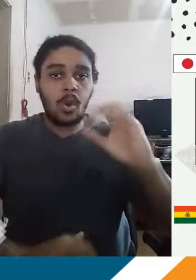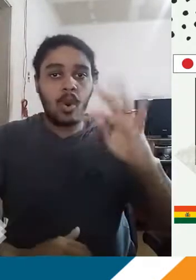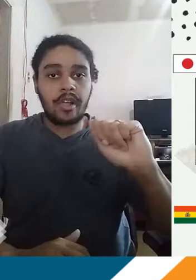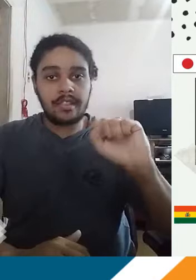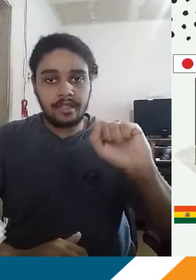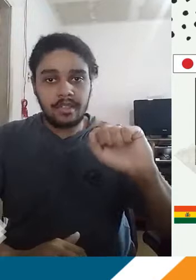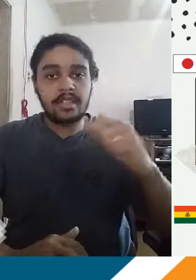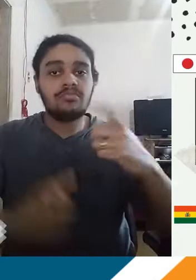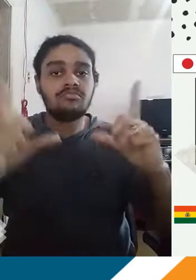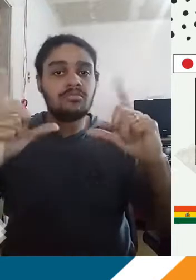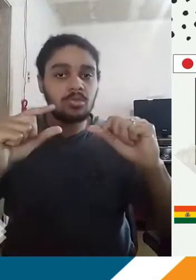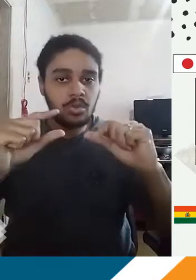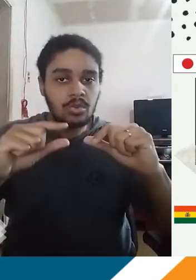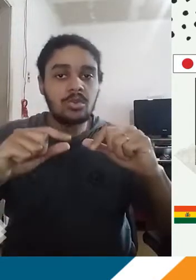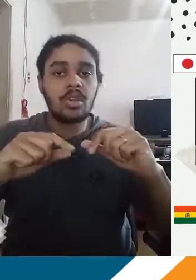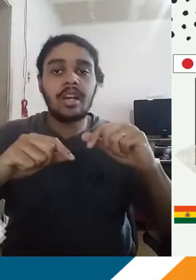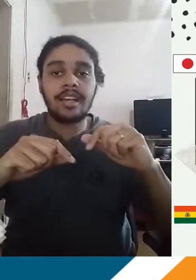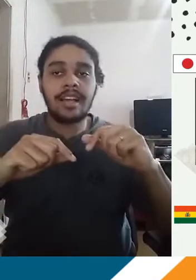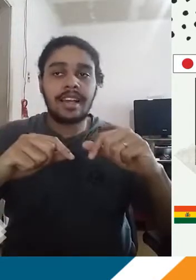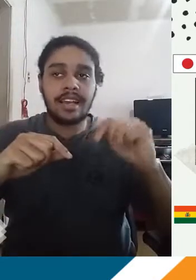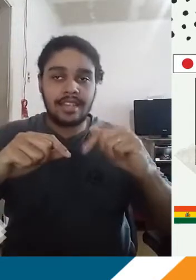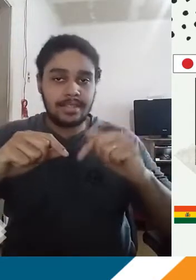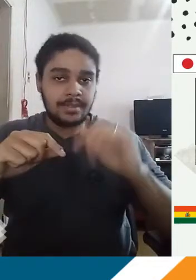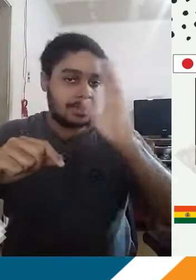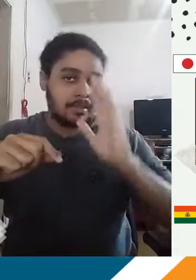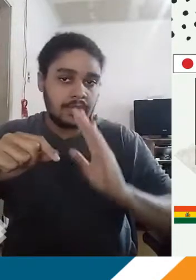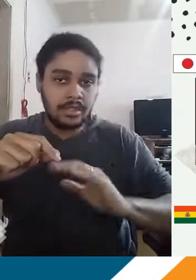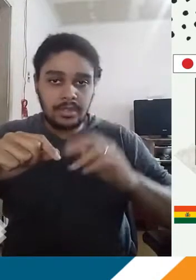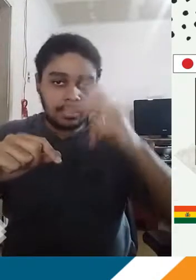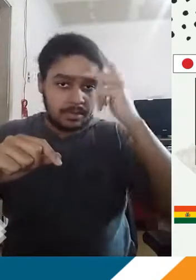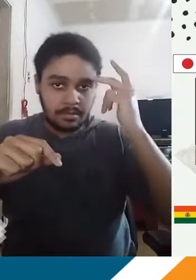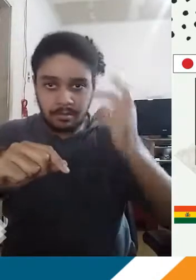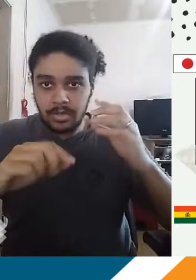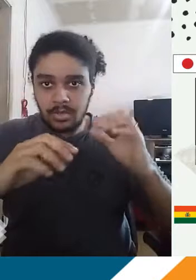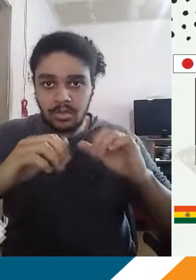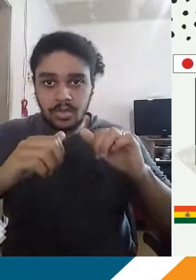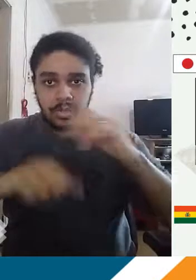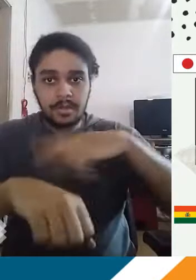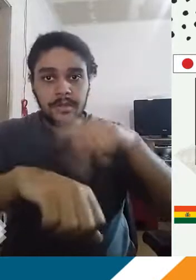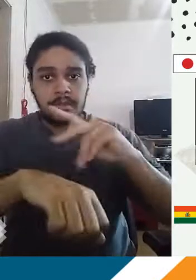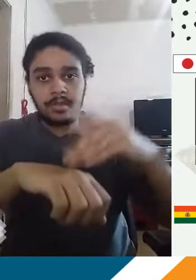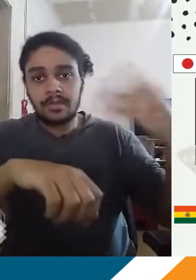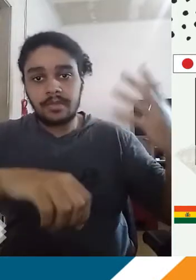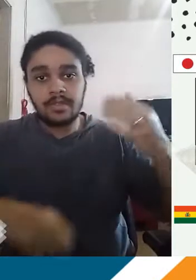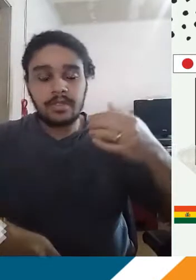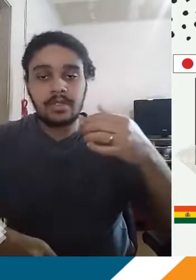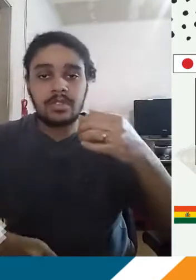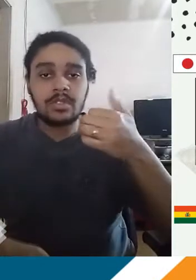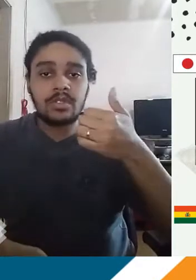consideravelmente essas populações oriundas do exterior. Nos anos 2010, vamos